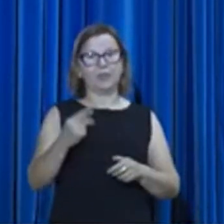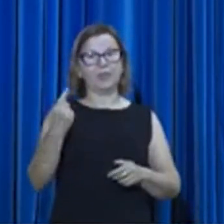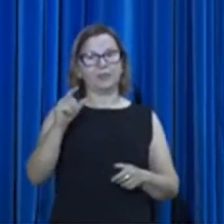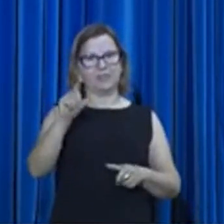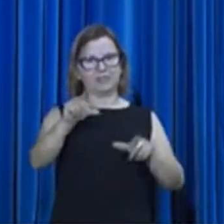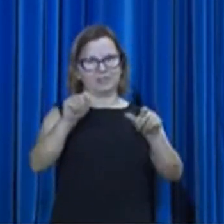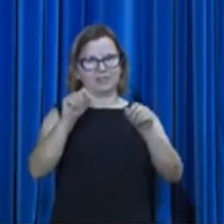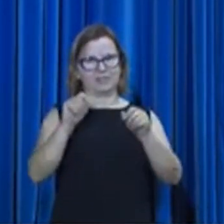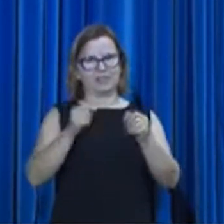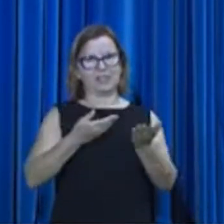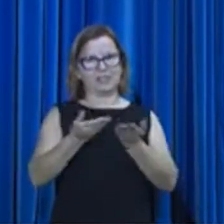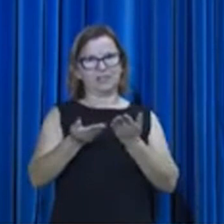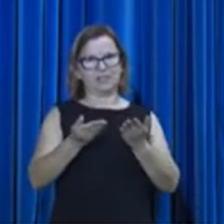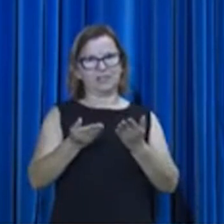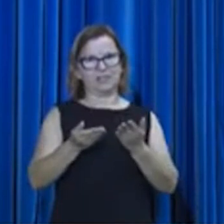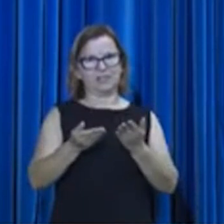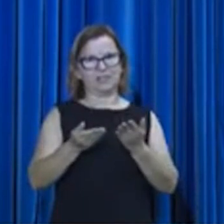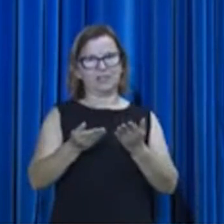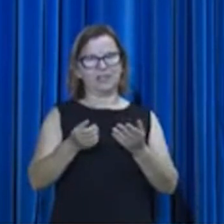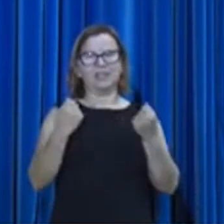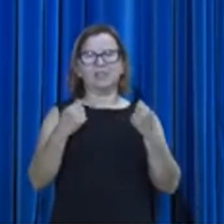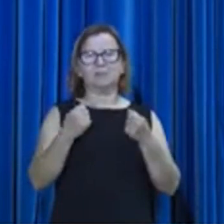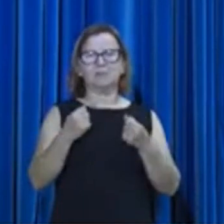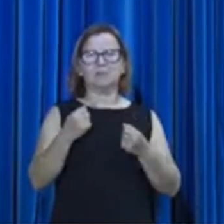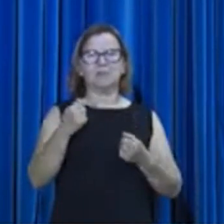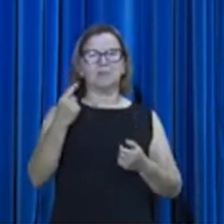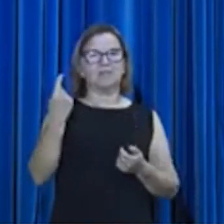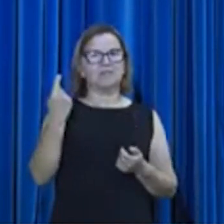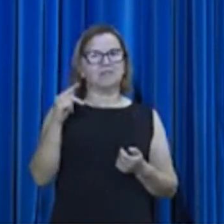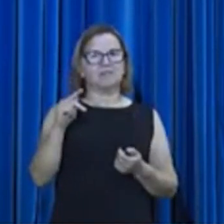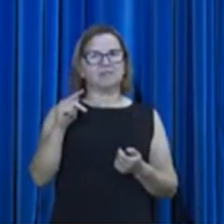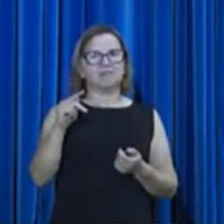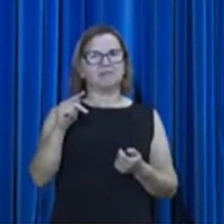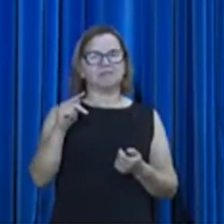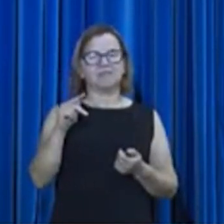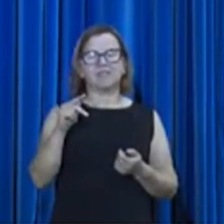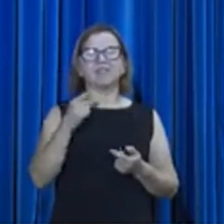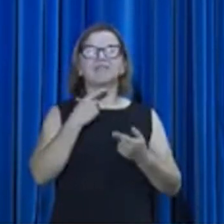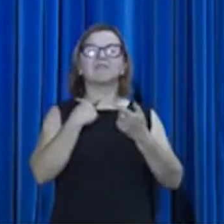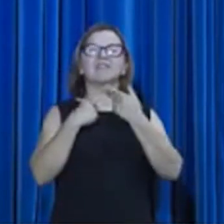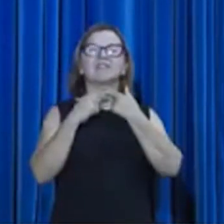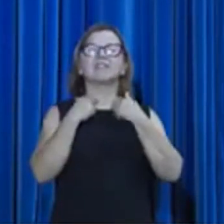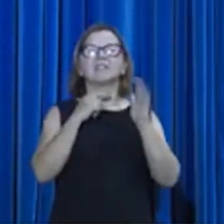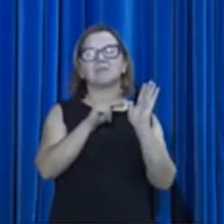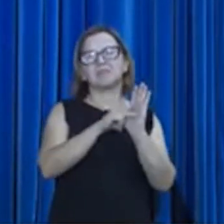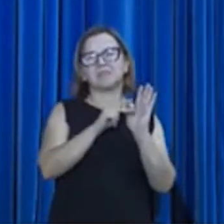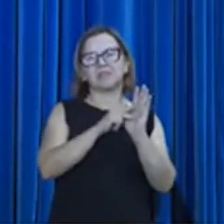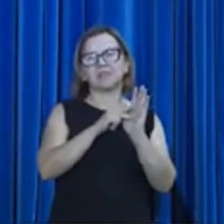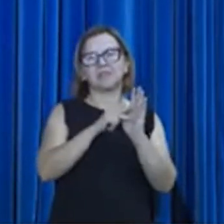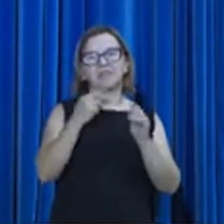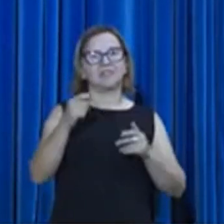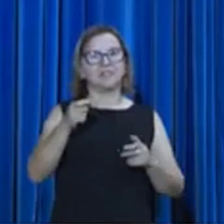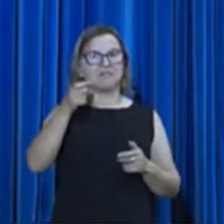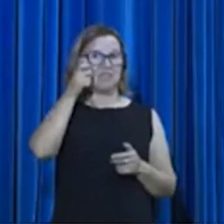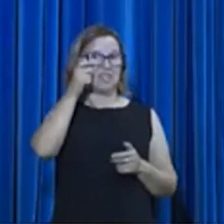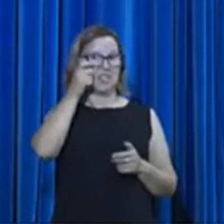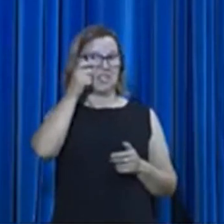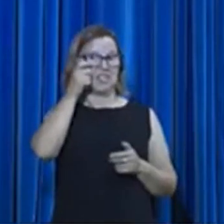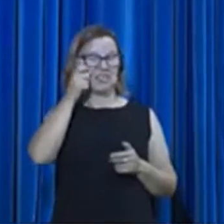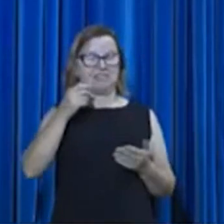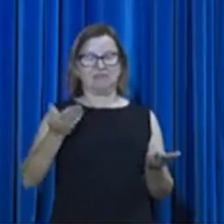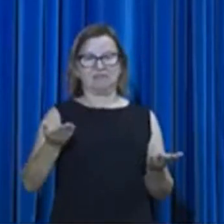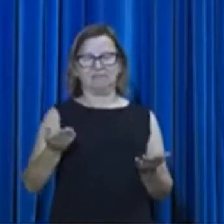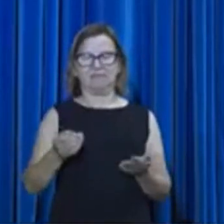servir depende da sua inspiração, da sua vontade, do seu interesse ou do medo.